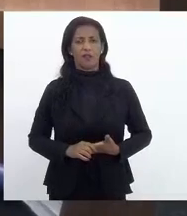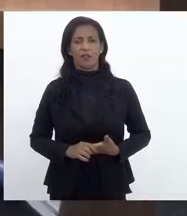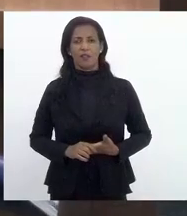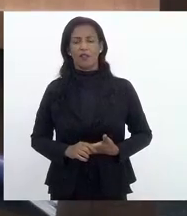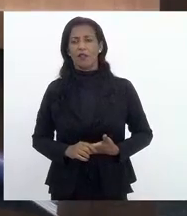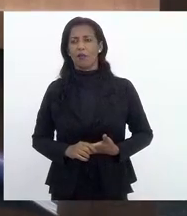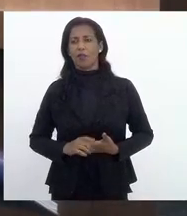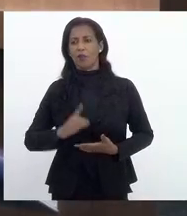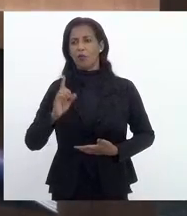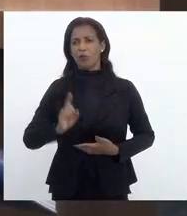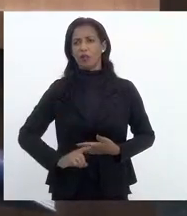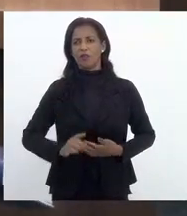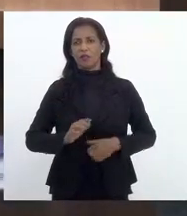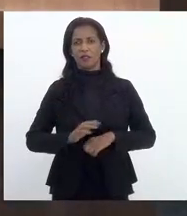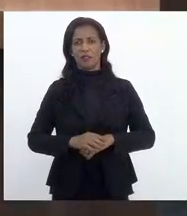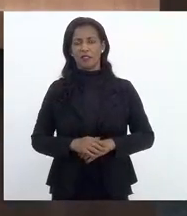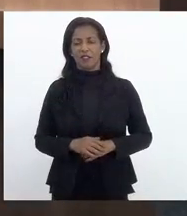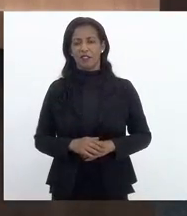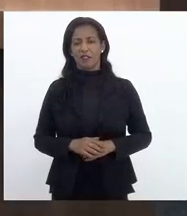quê